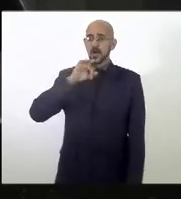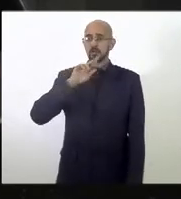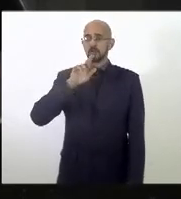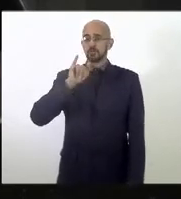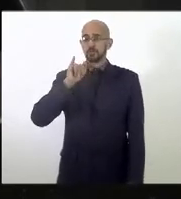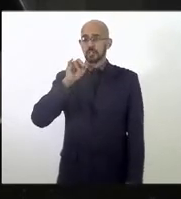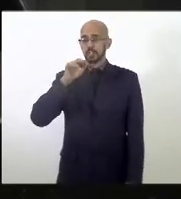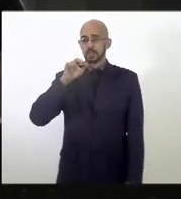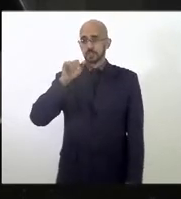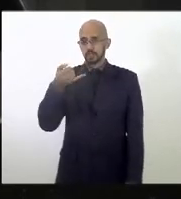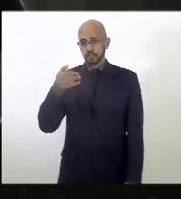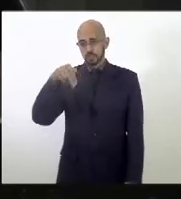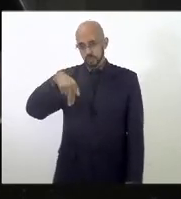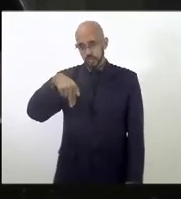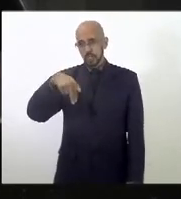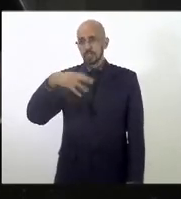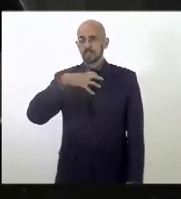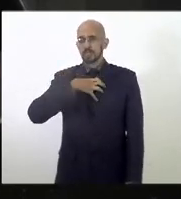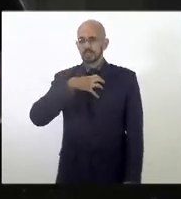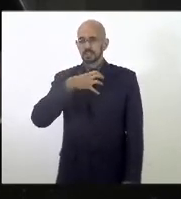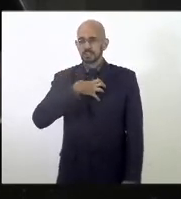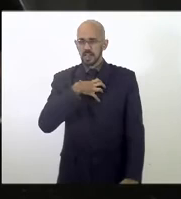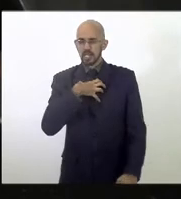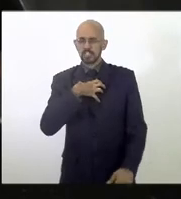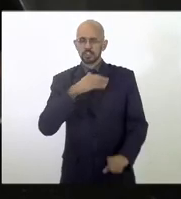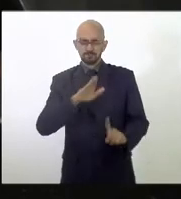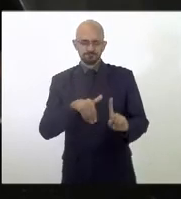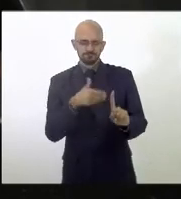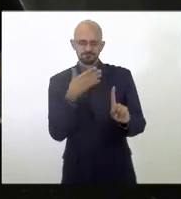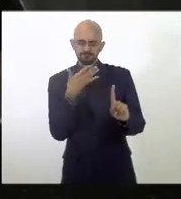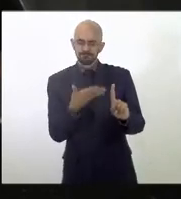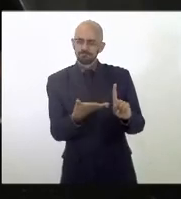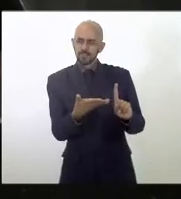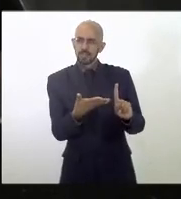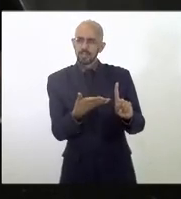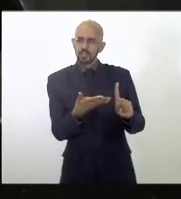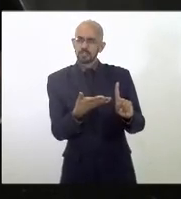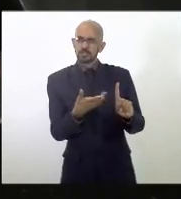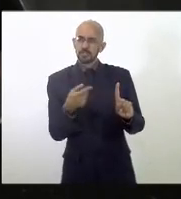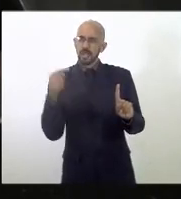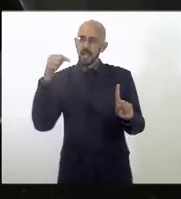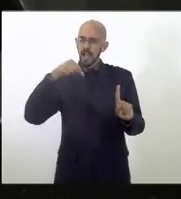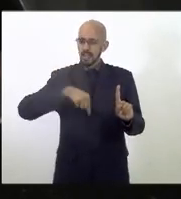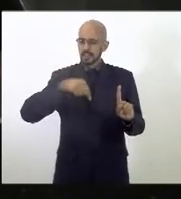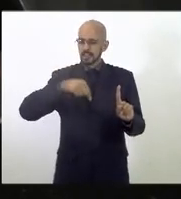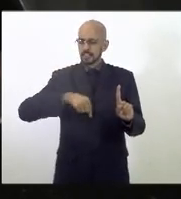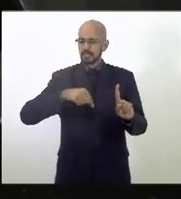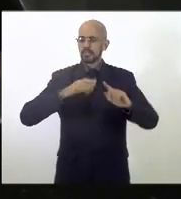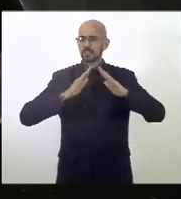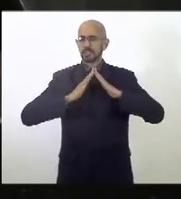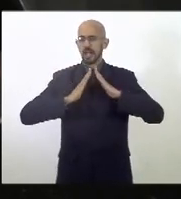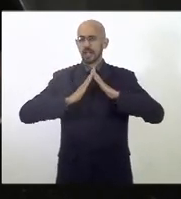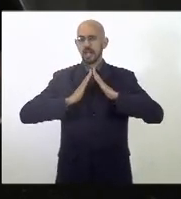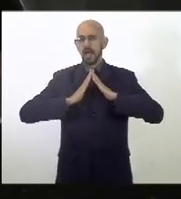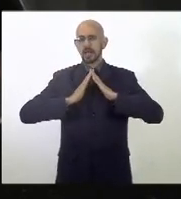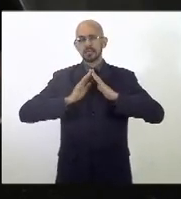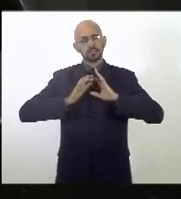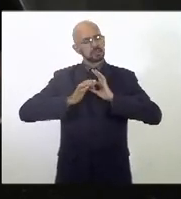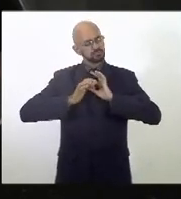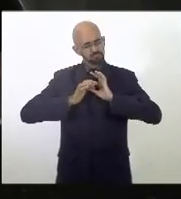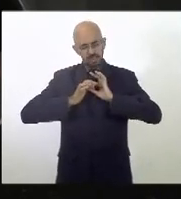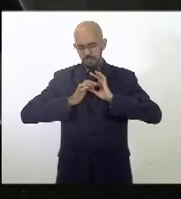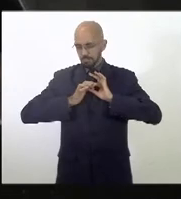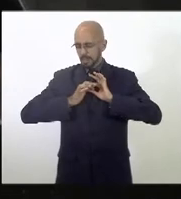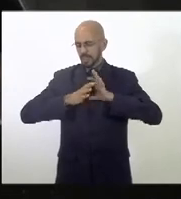sente extremamente prestigiada e privilegiada de poder ter nessa casa uma interlocução sempre